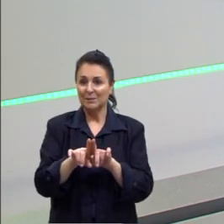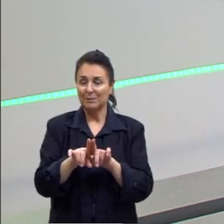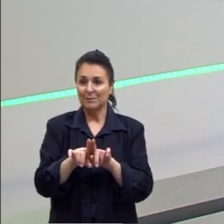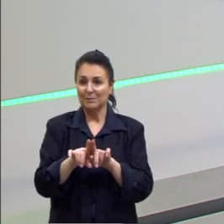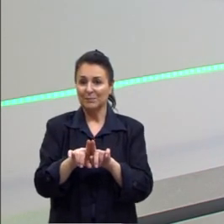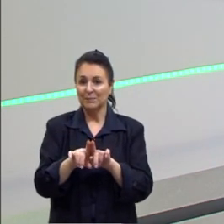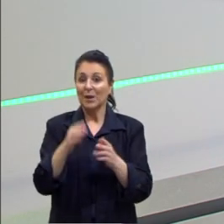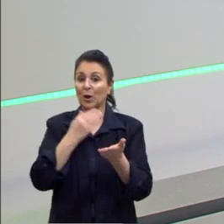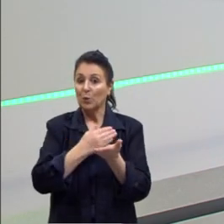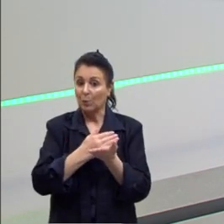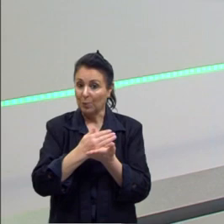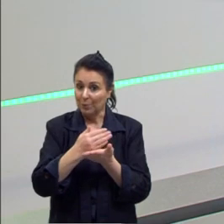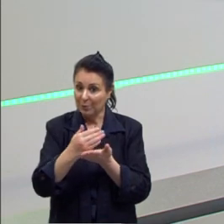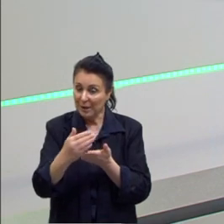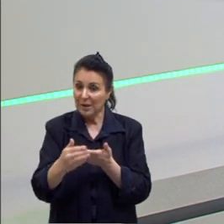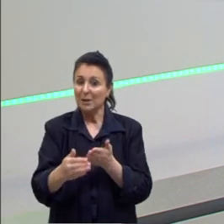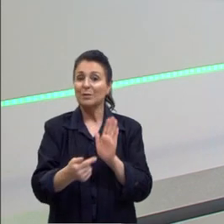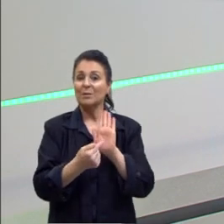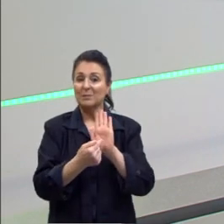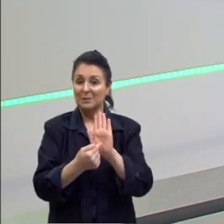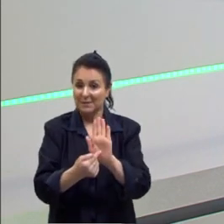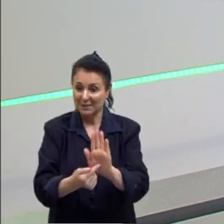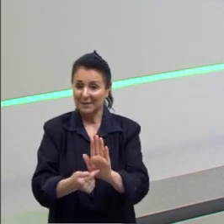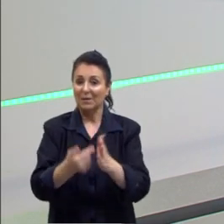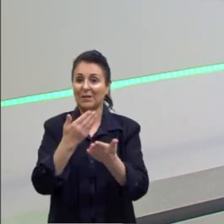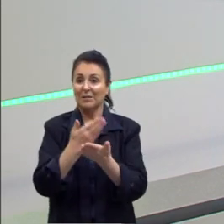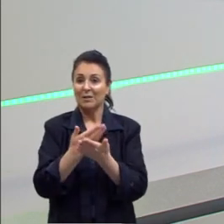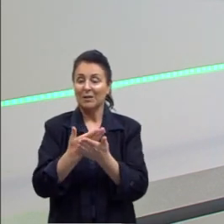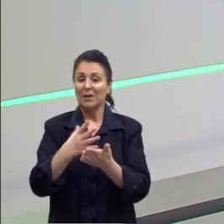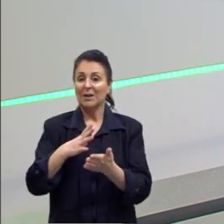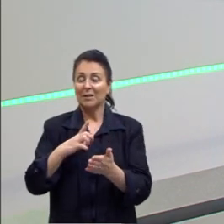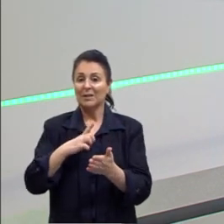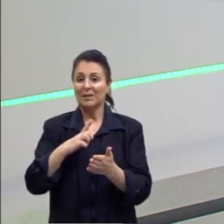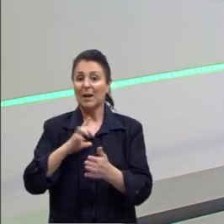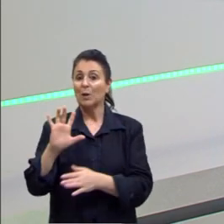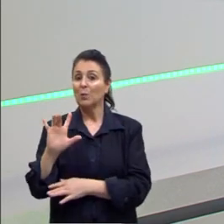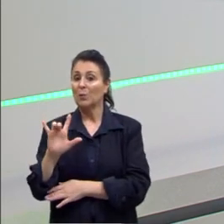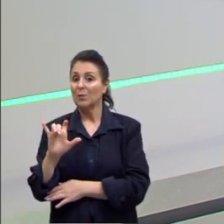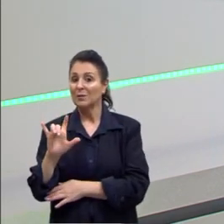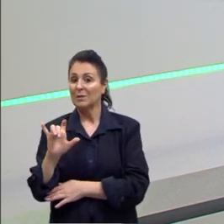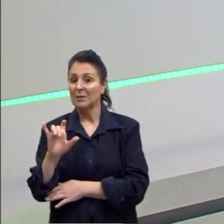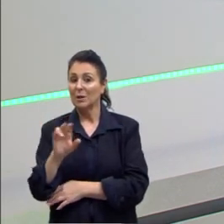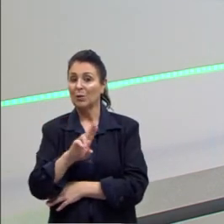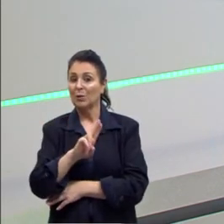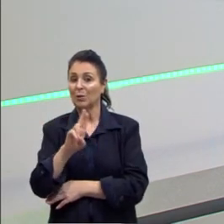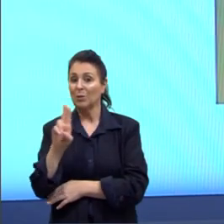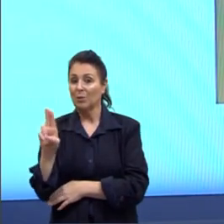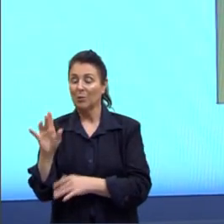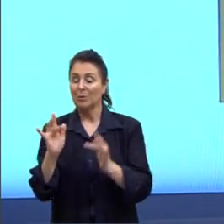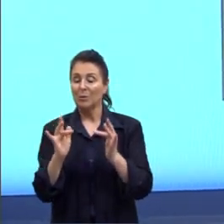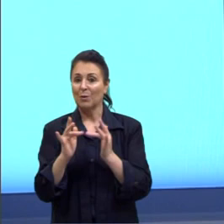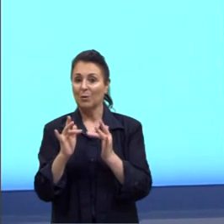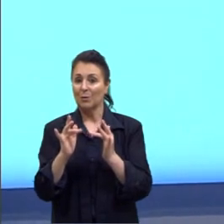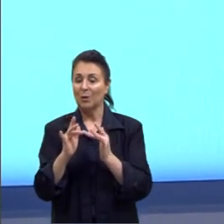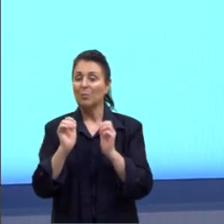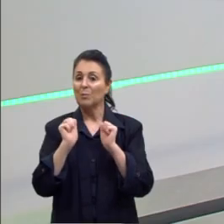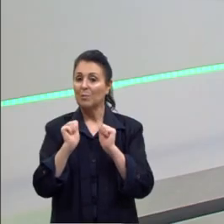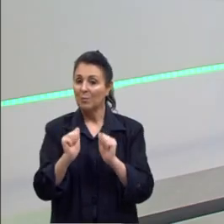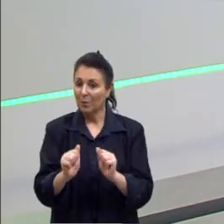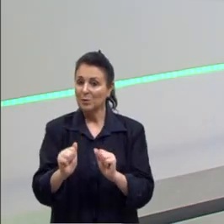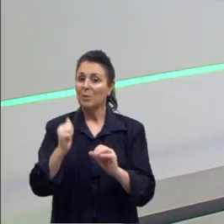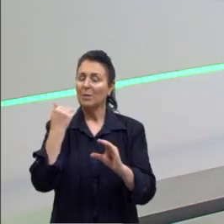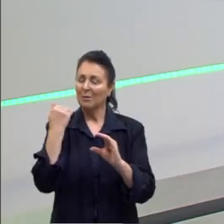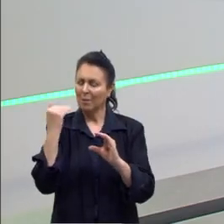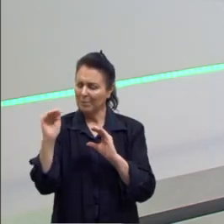no início da nossa apresentação tem o meu Instagram meu nome nosso contato podem